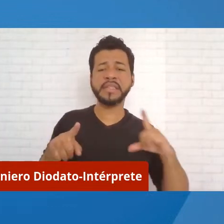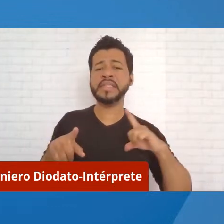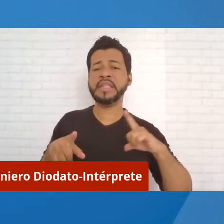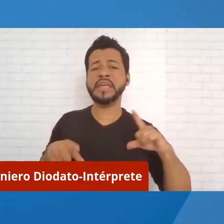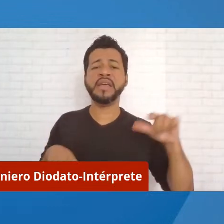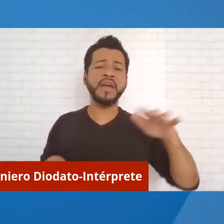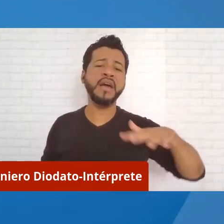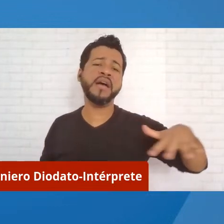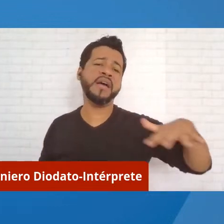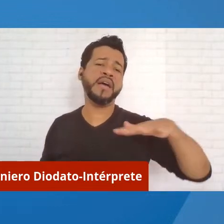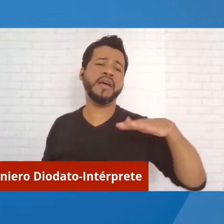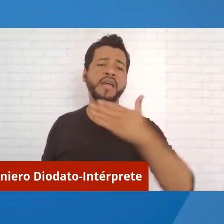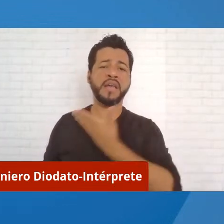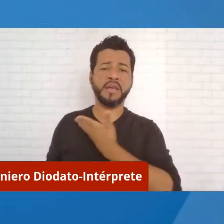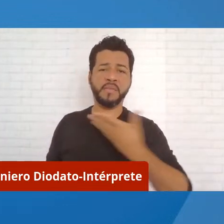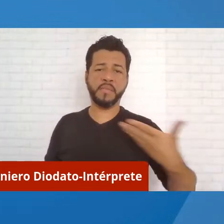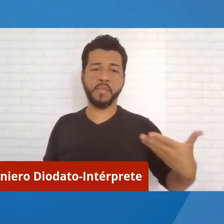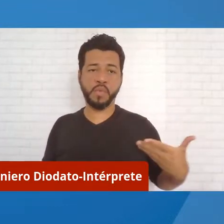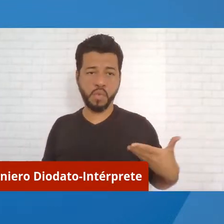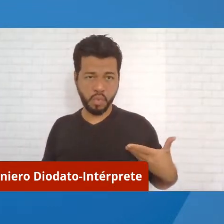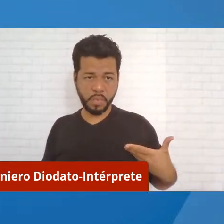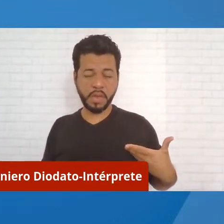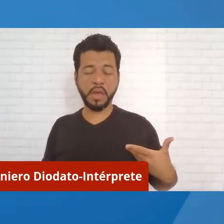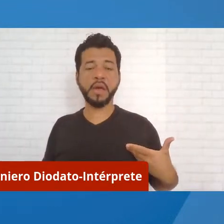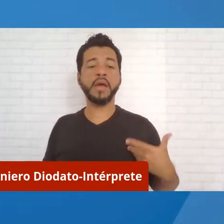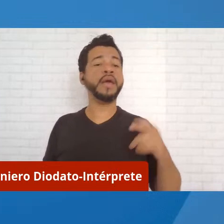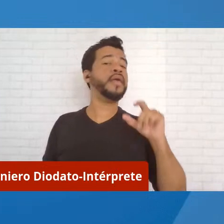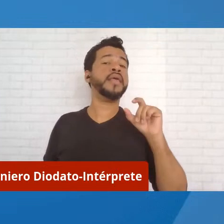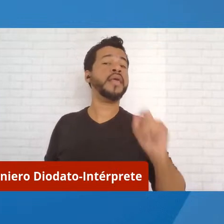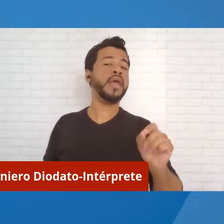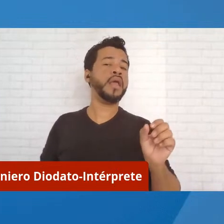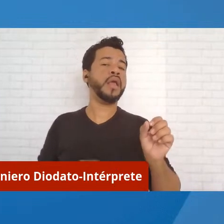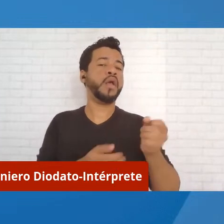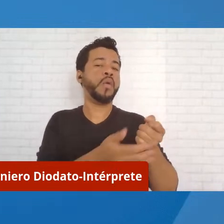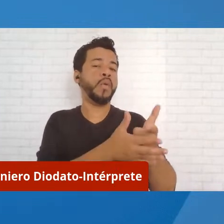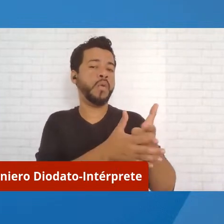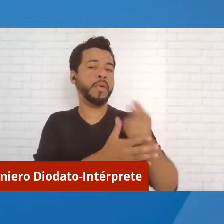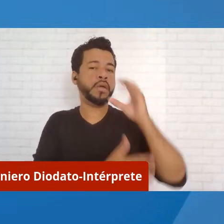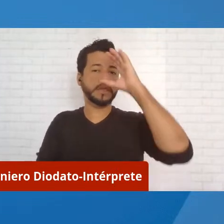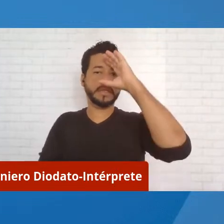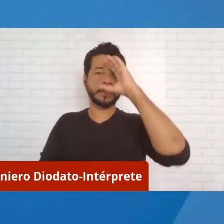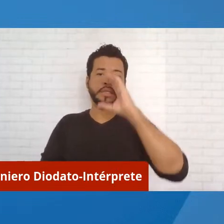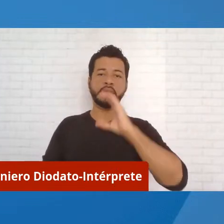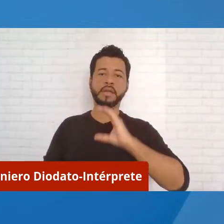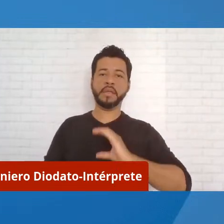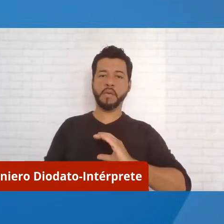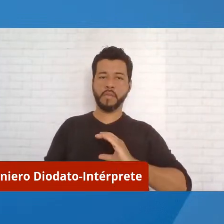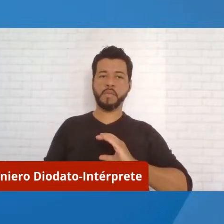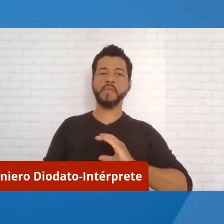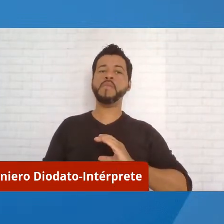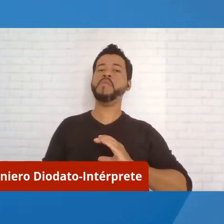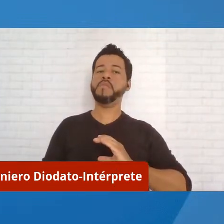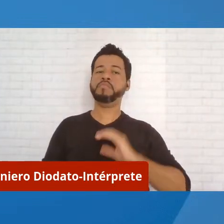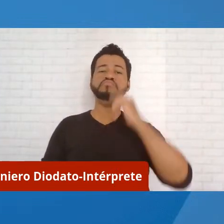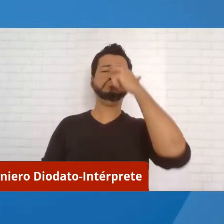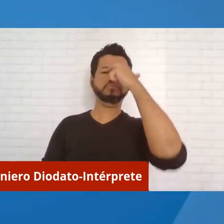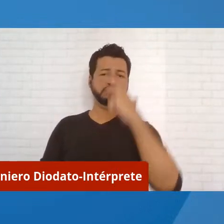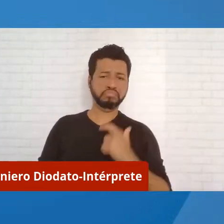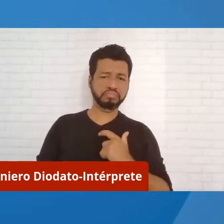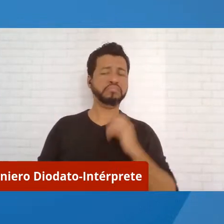que o sujeito é o consumidor, é o cidadão. Cidadão definido como sujeito de